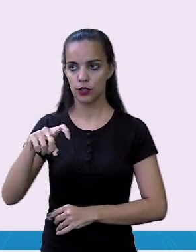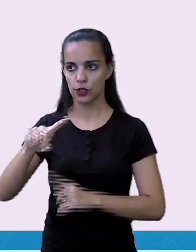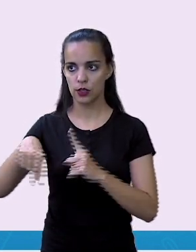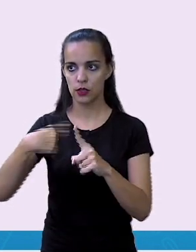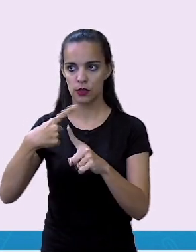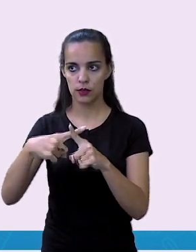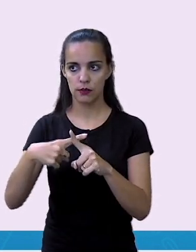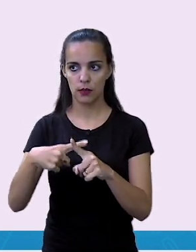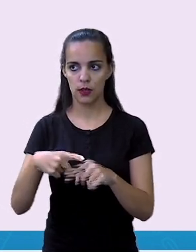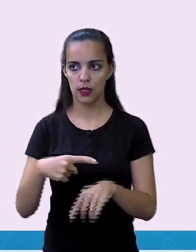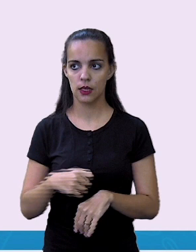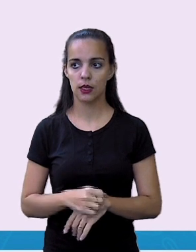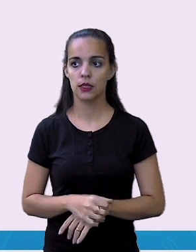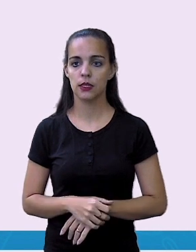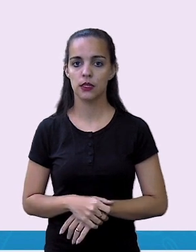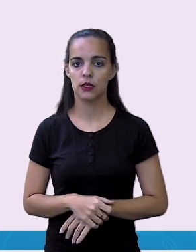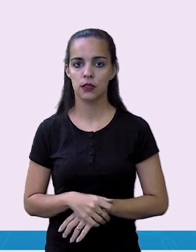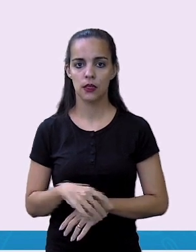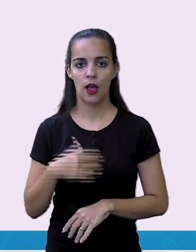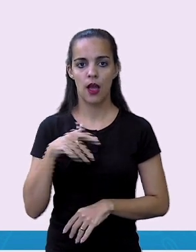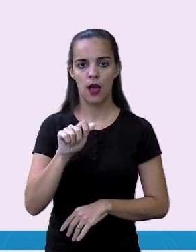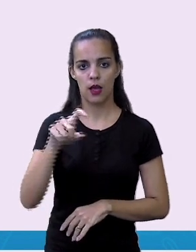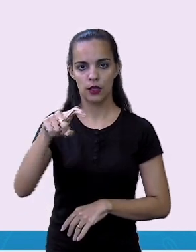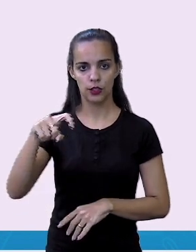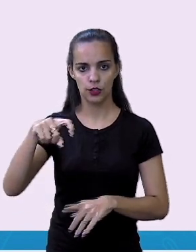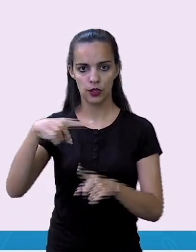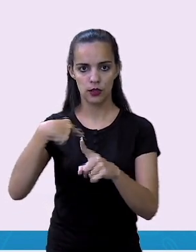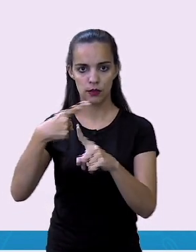tenho 4 termos.